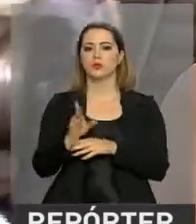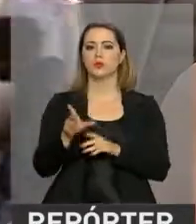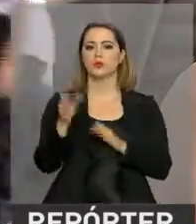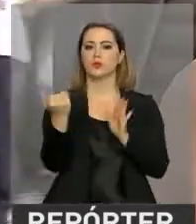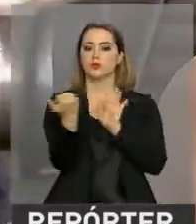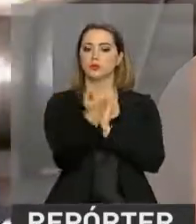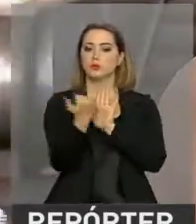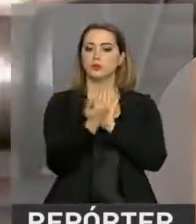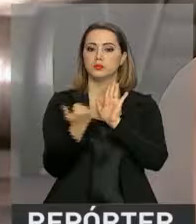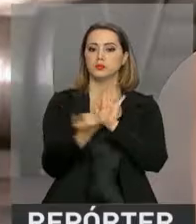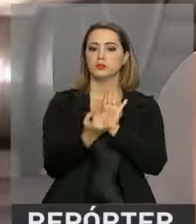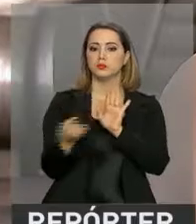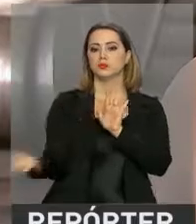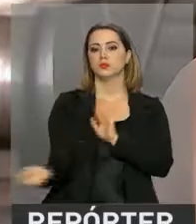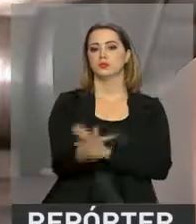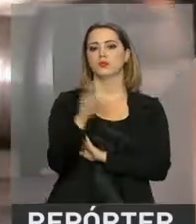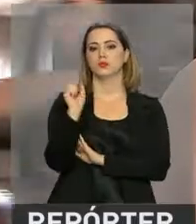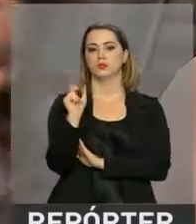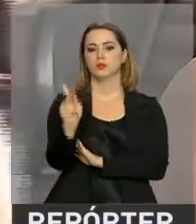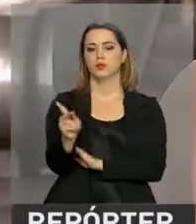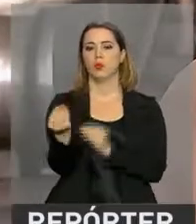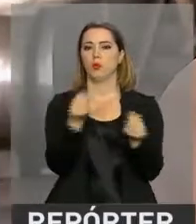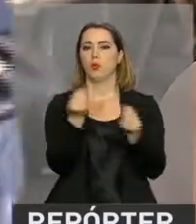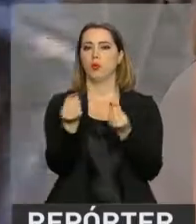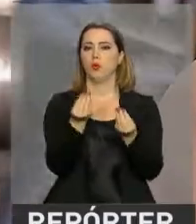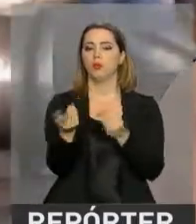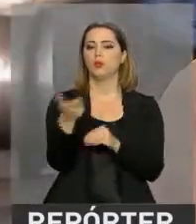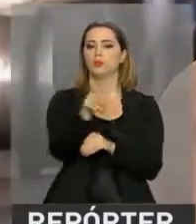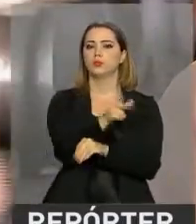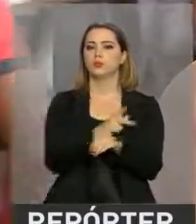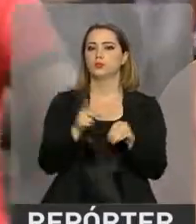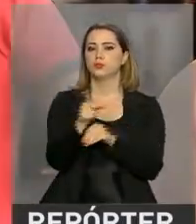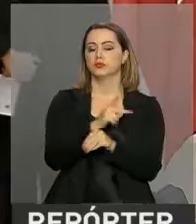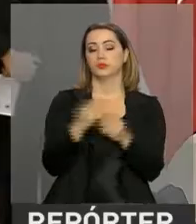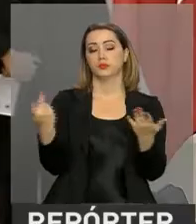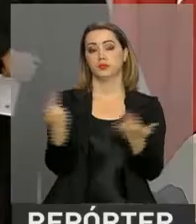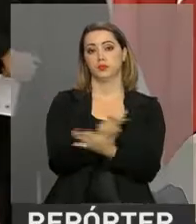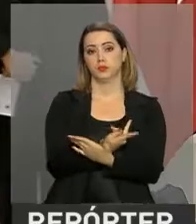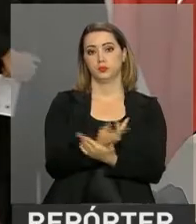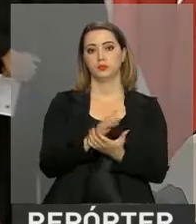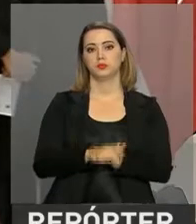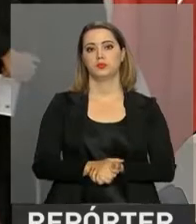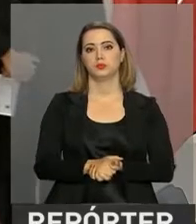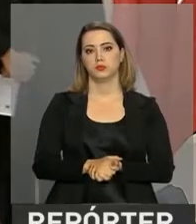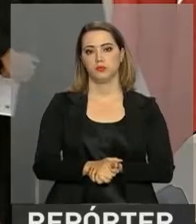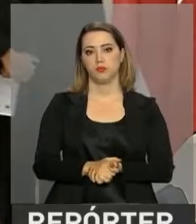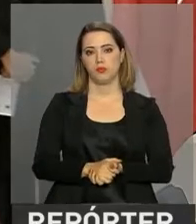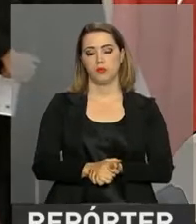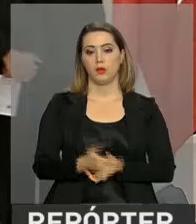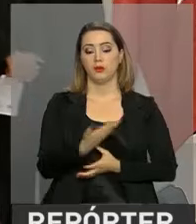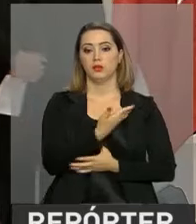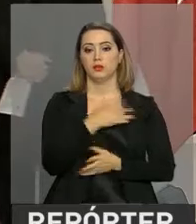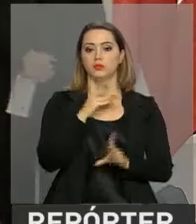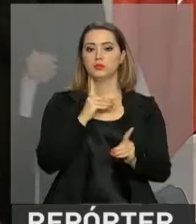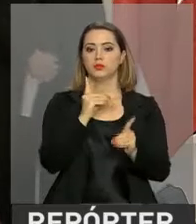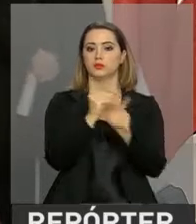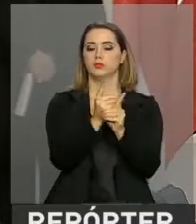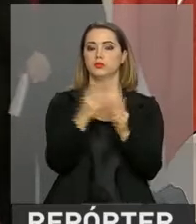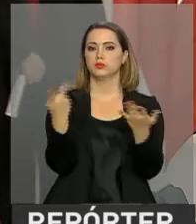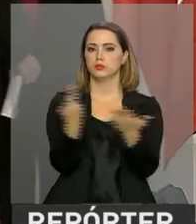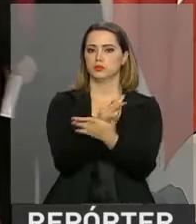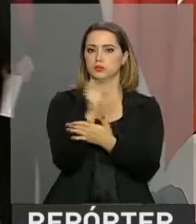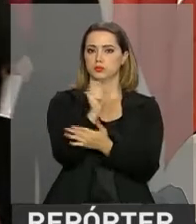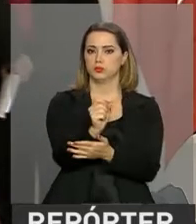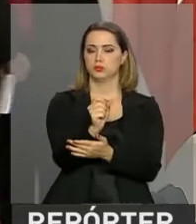de reformas e de como outros países passaram pela experiência. Neste encontro, realizado pela Confederação Nacional